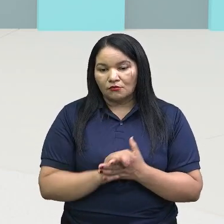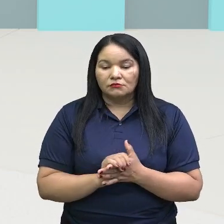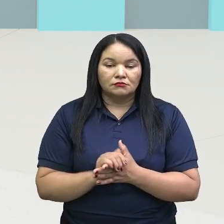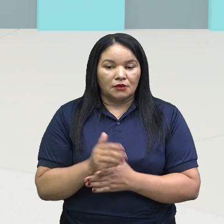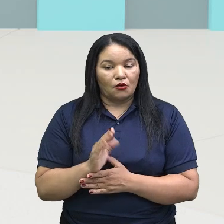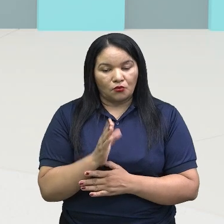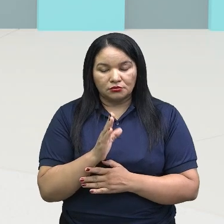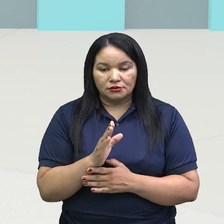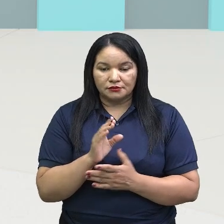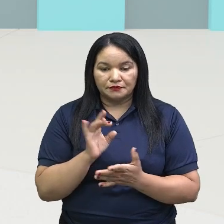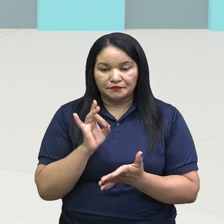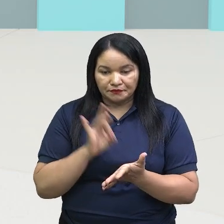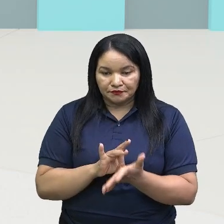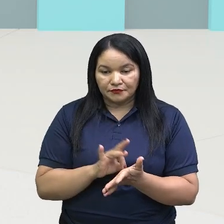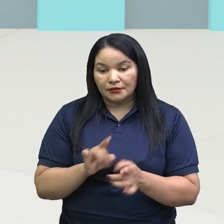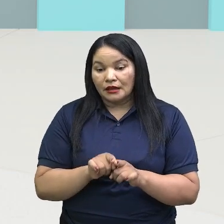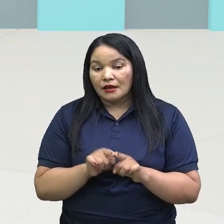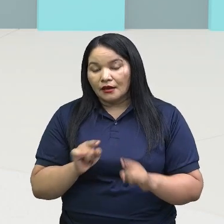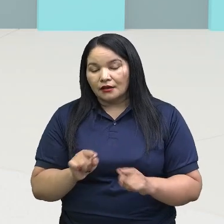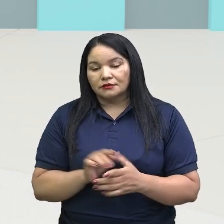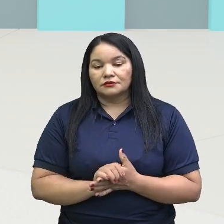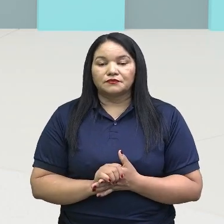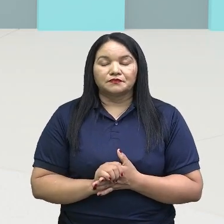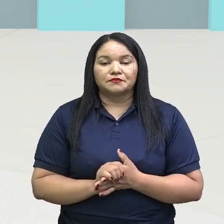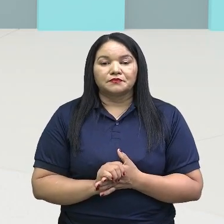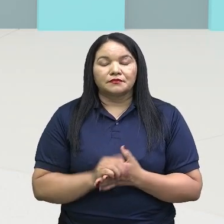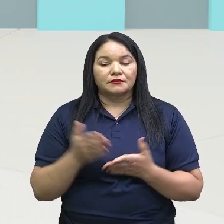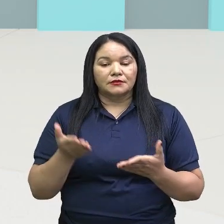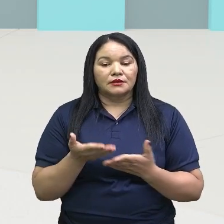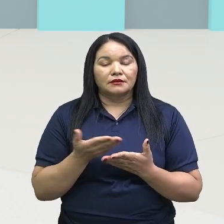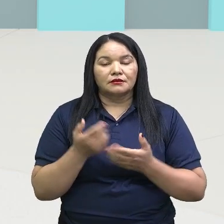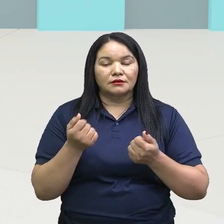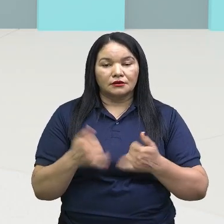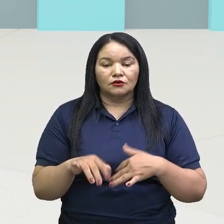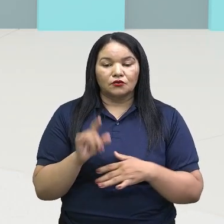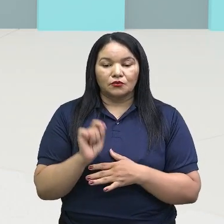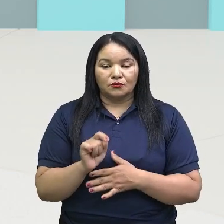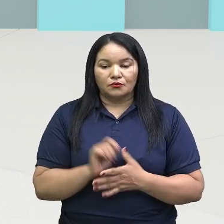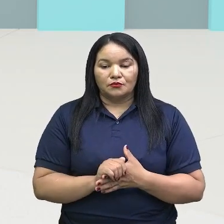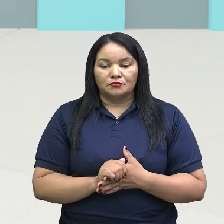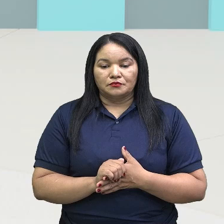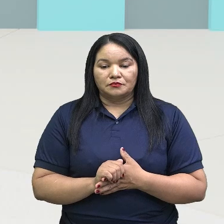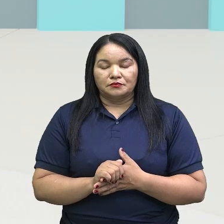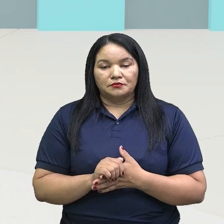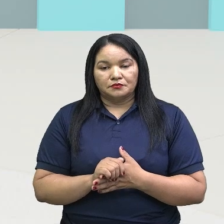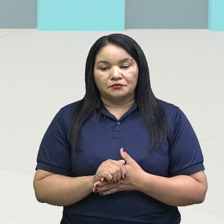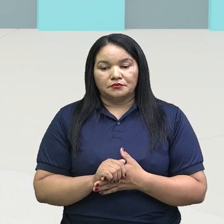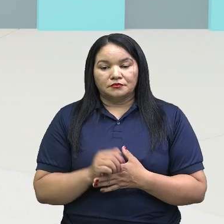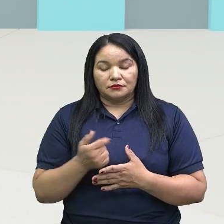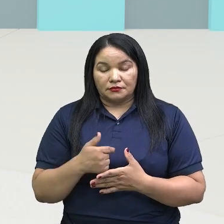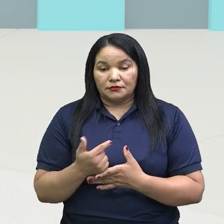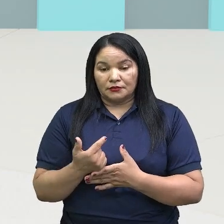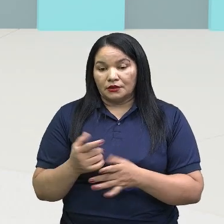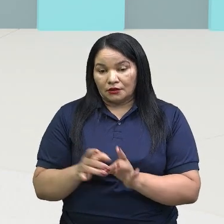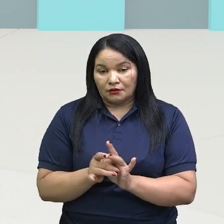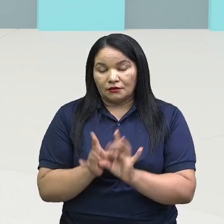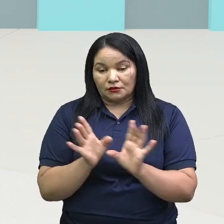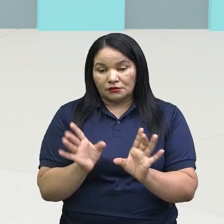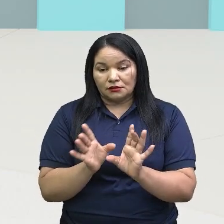ocorrer. Então, eu abro uma exceção para que algo